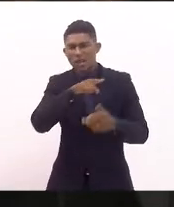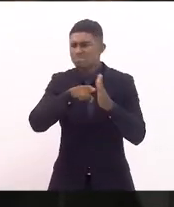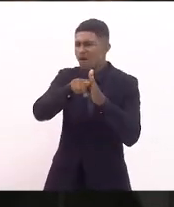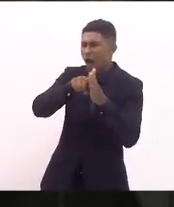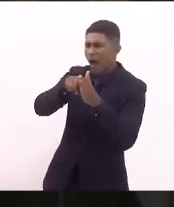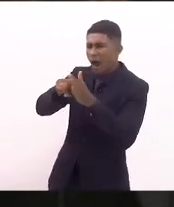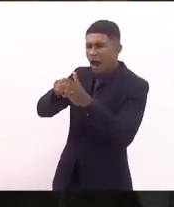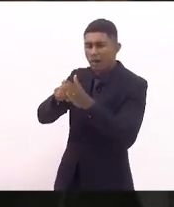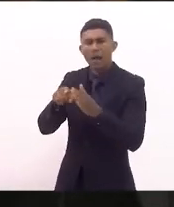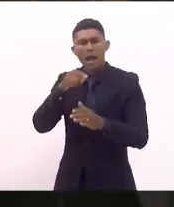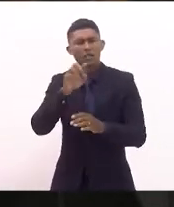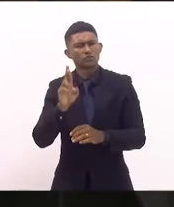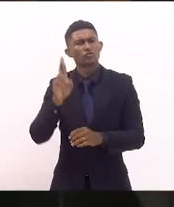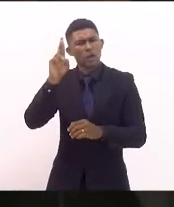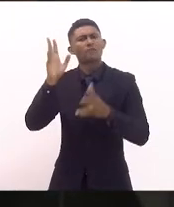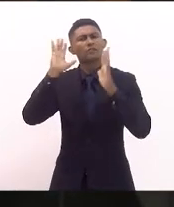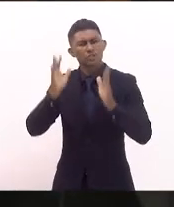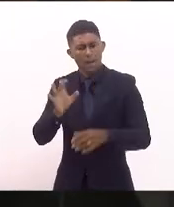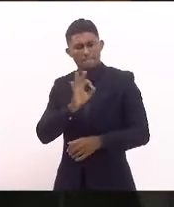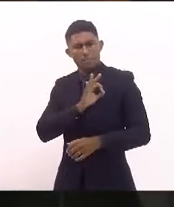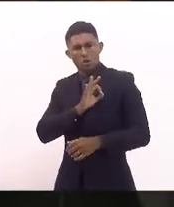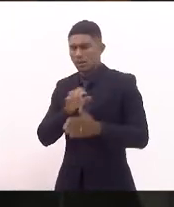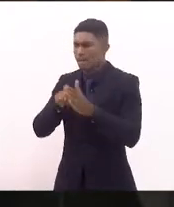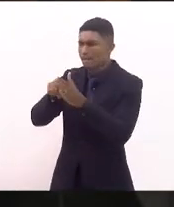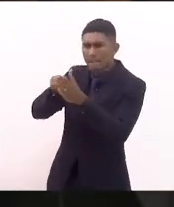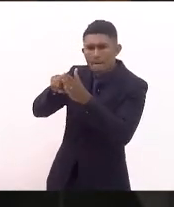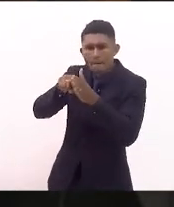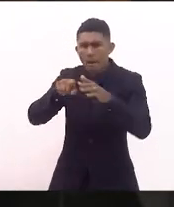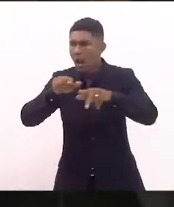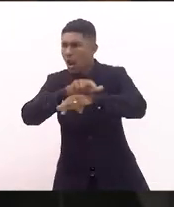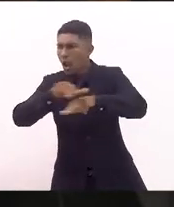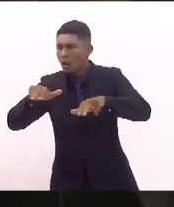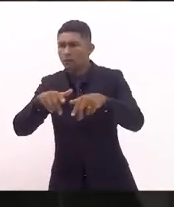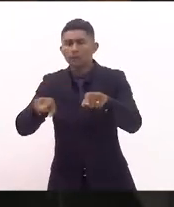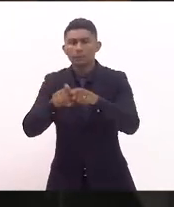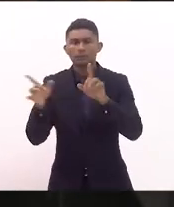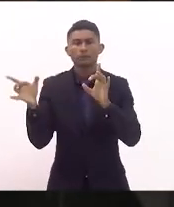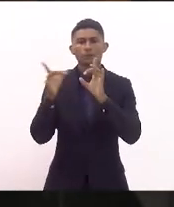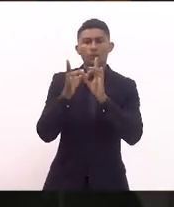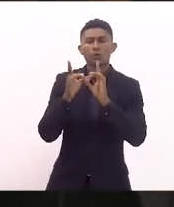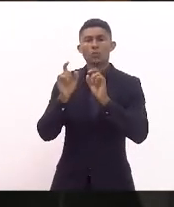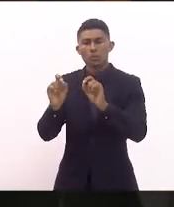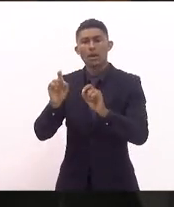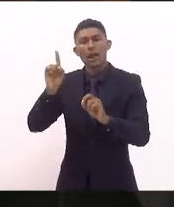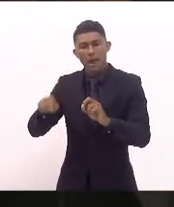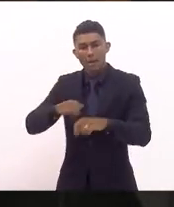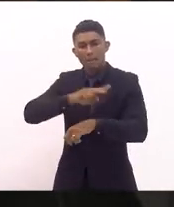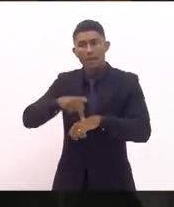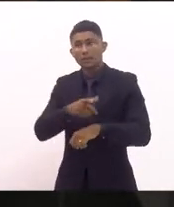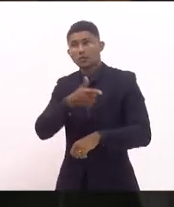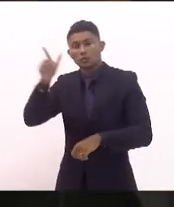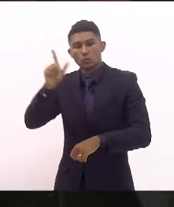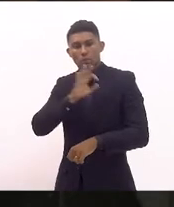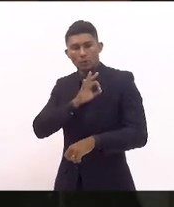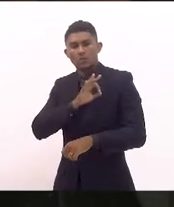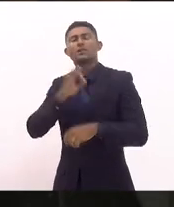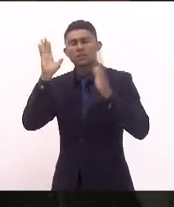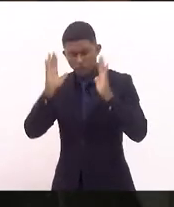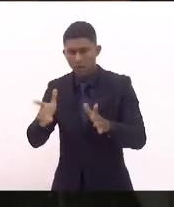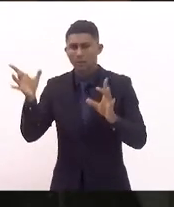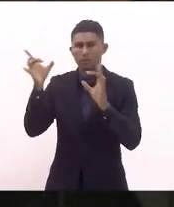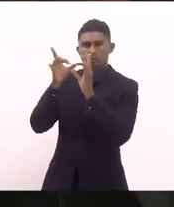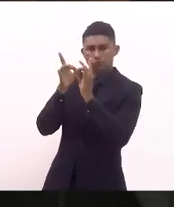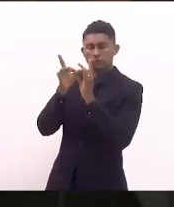inúmeras operações policiais, algumas das quais em cooperação com forças policiais de outros países. Também atuante